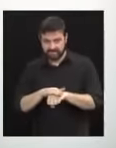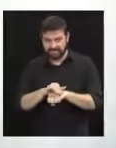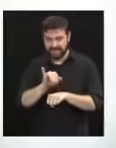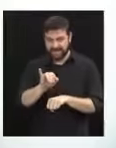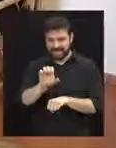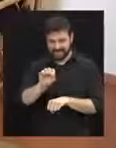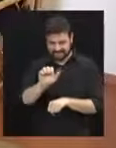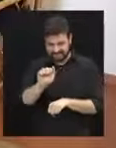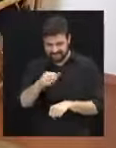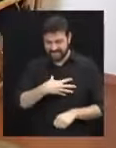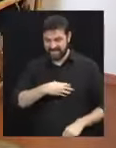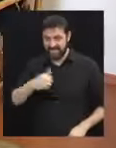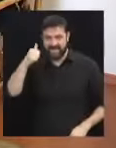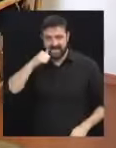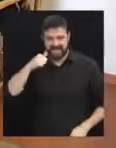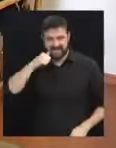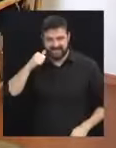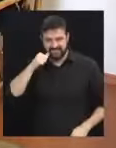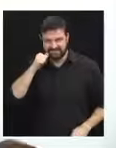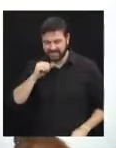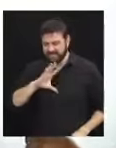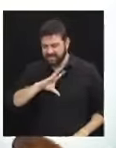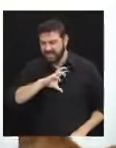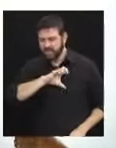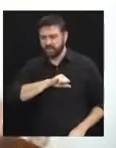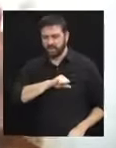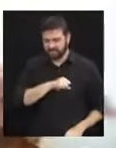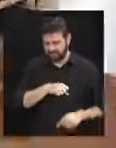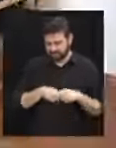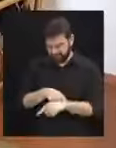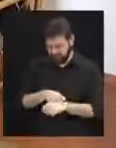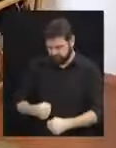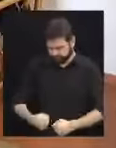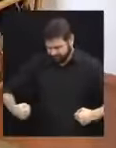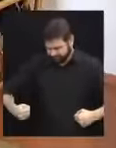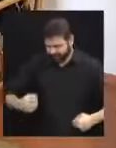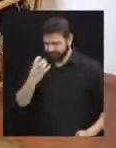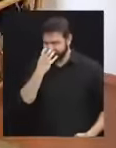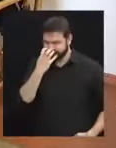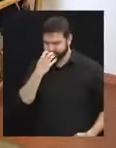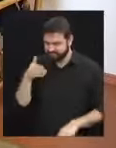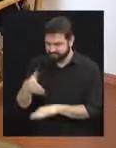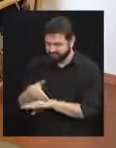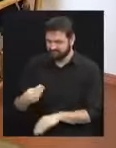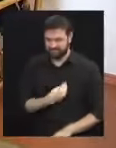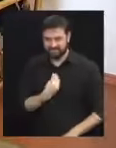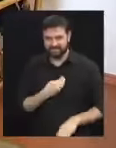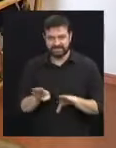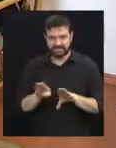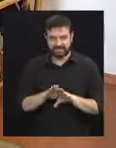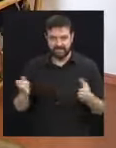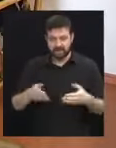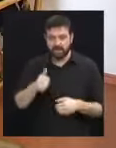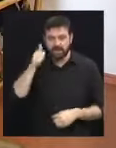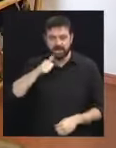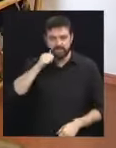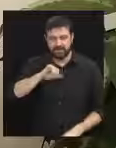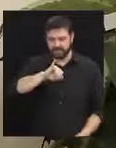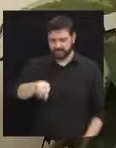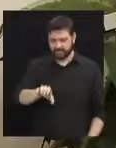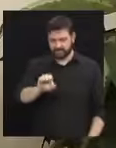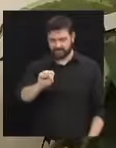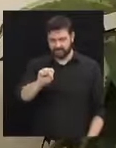filha dela e que é a melhor amiga dos animais, entre eles o Grandão, que está aqui com a gente participando do programa também. E agora participa desse bloco a Jéssica, ela